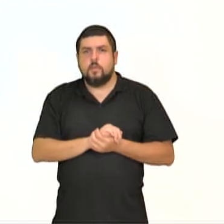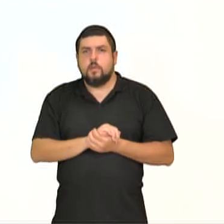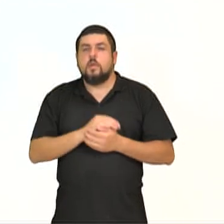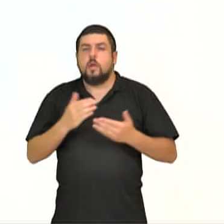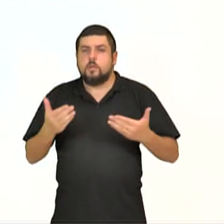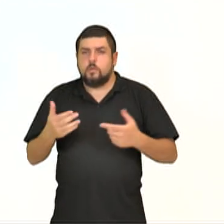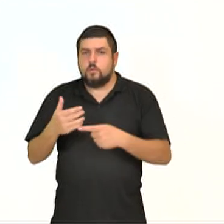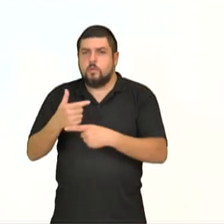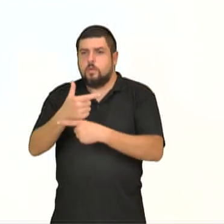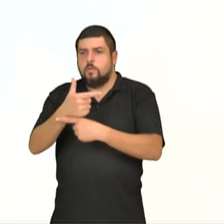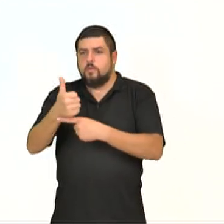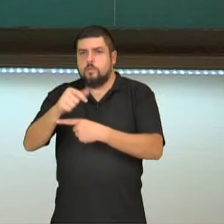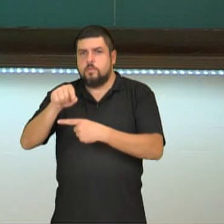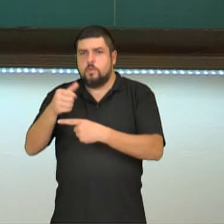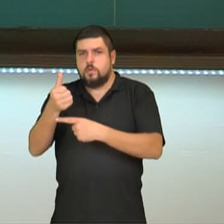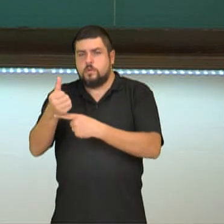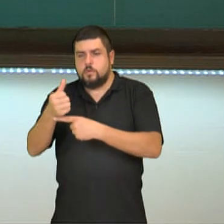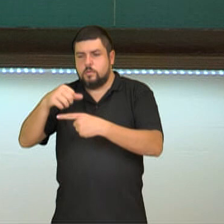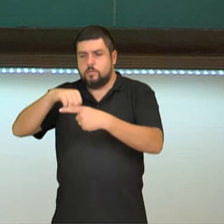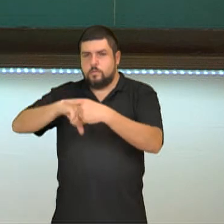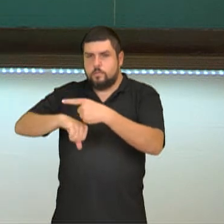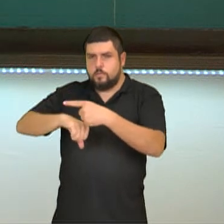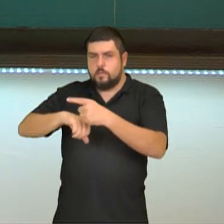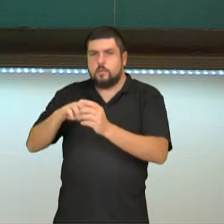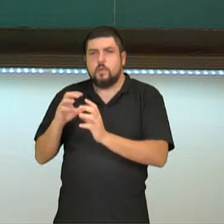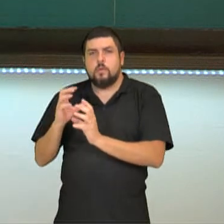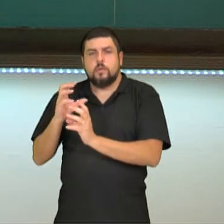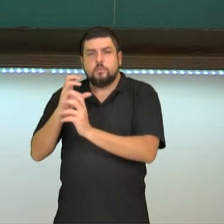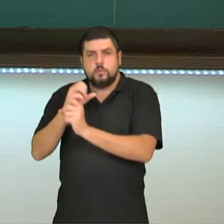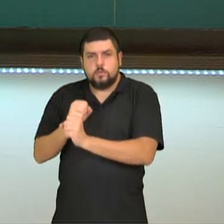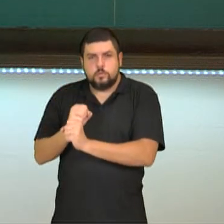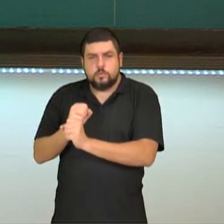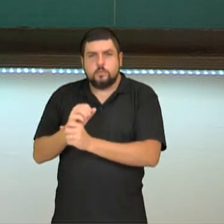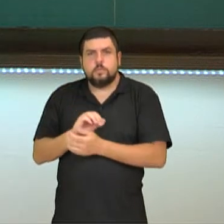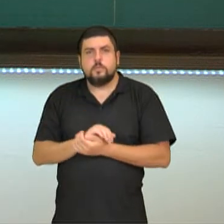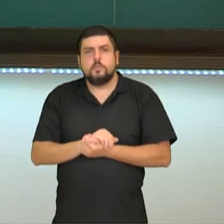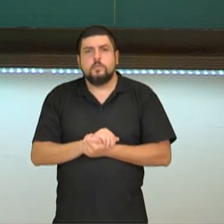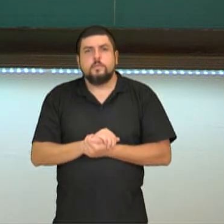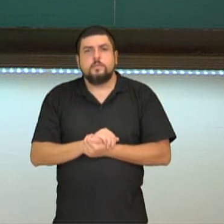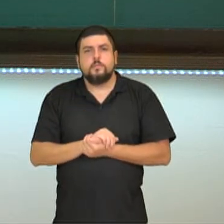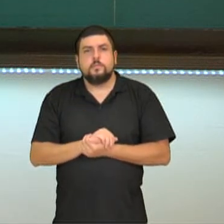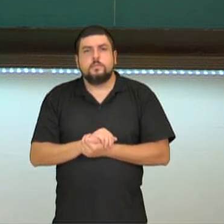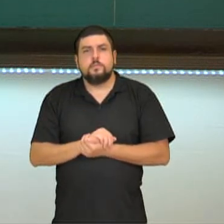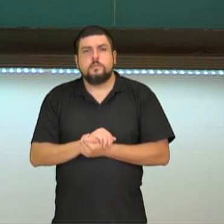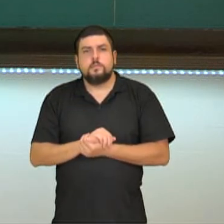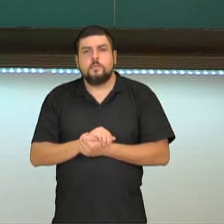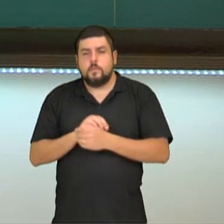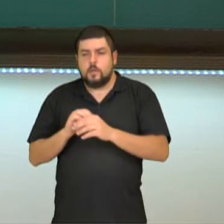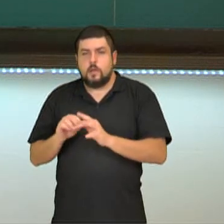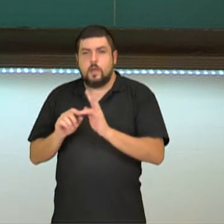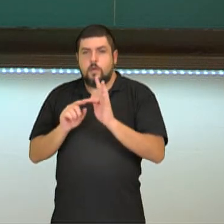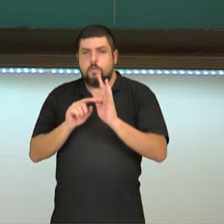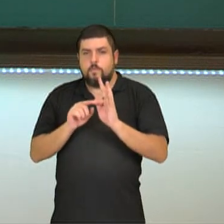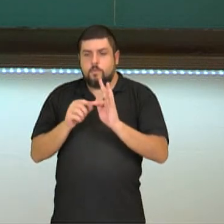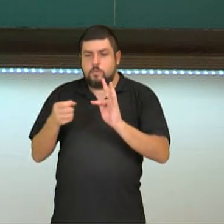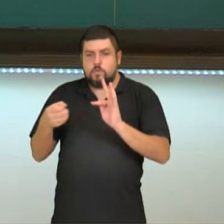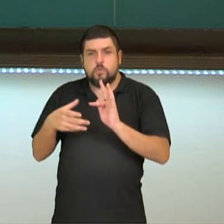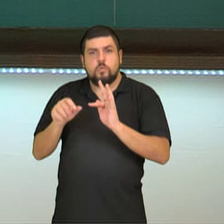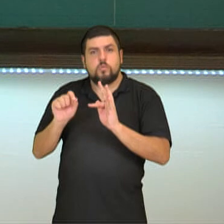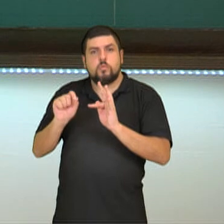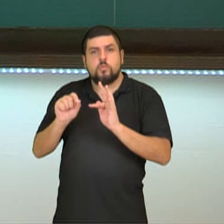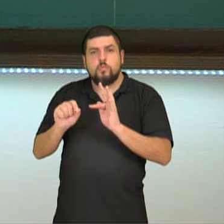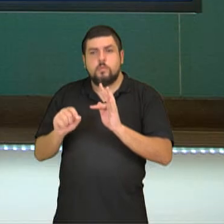21,6 dividido por 9. Então eu divido agora por 9 e vou ter a força nova, que é de